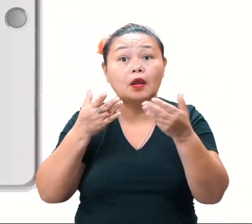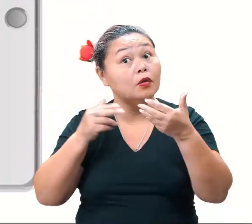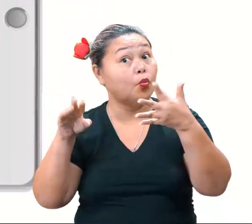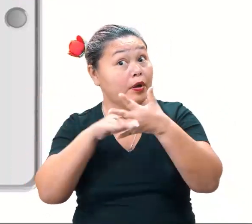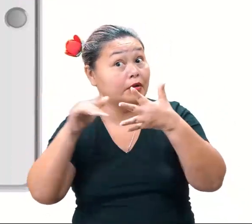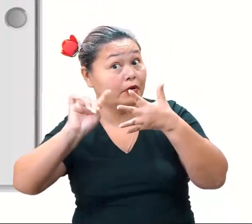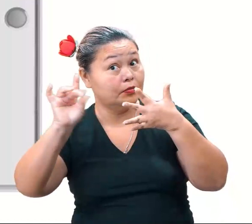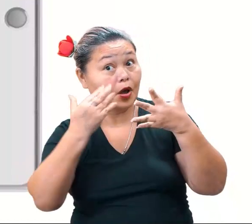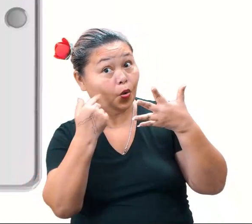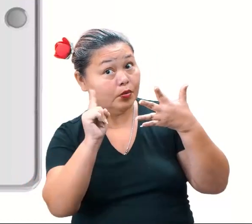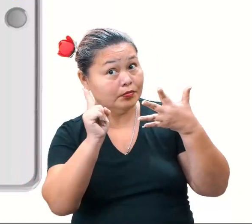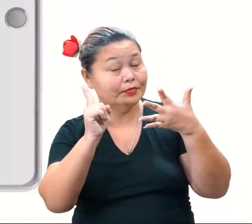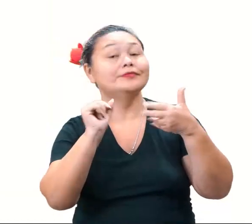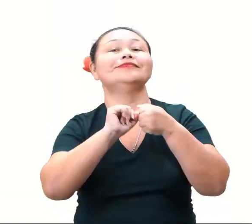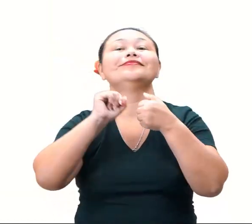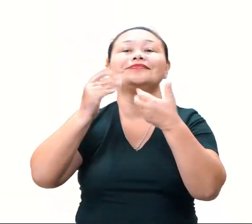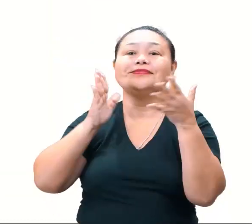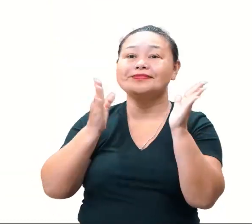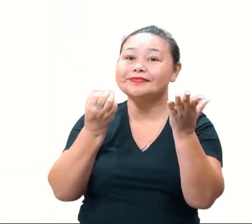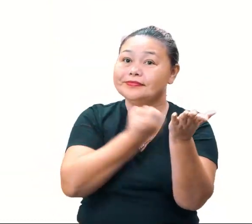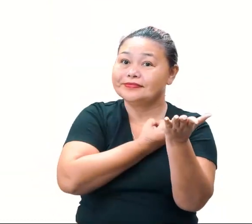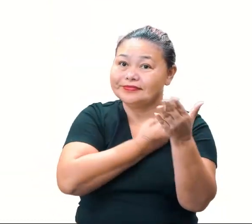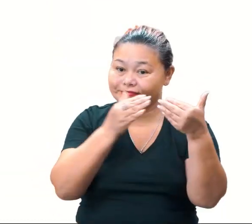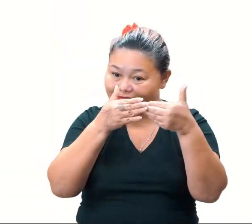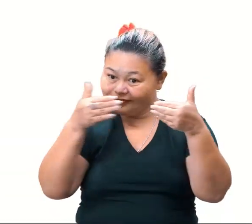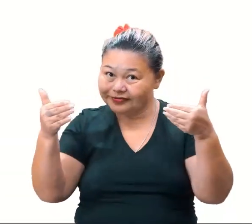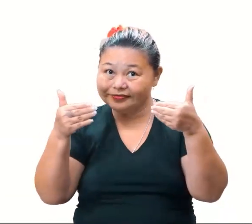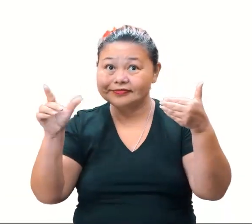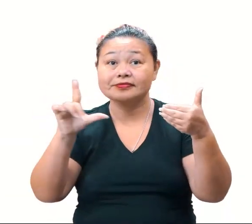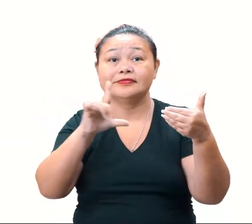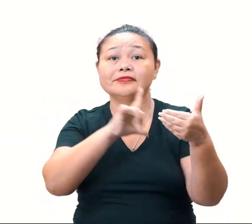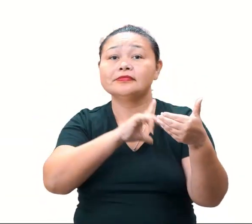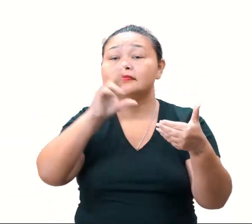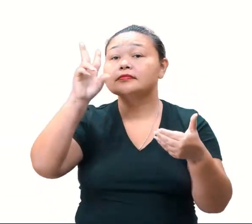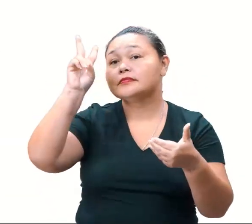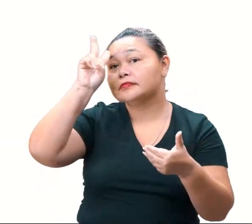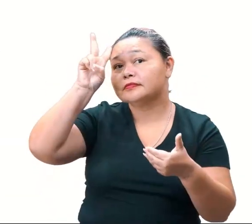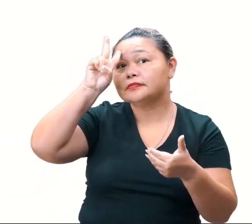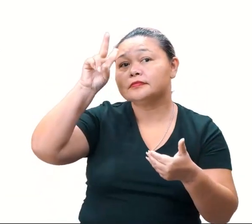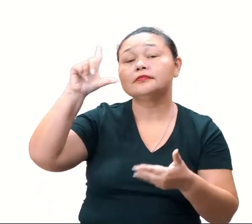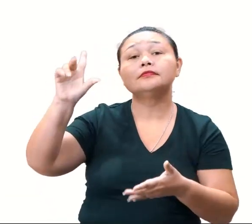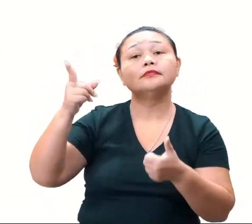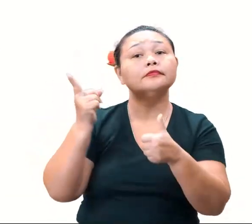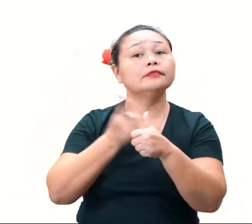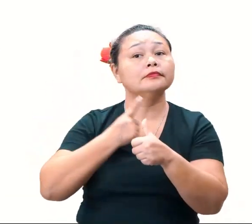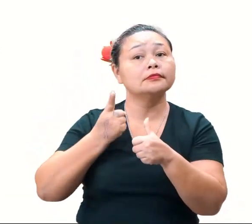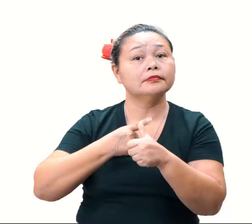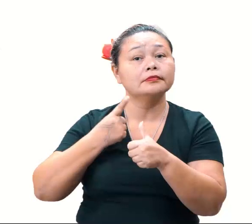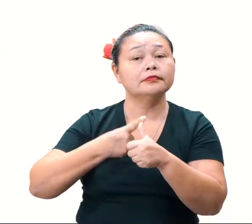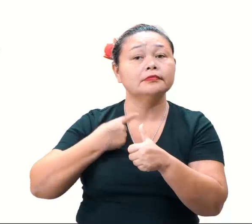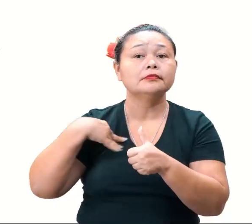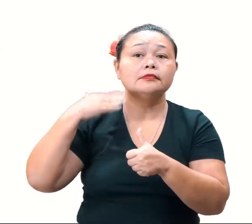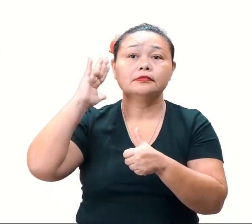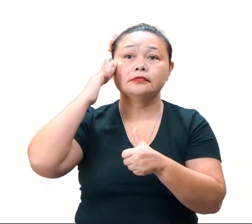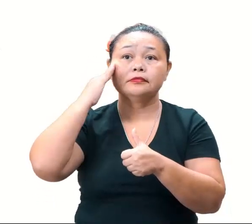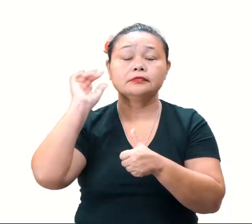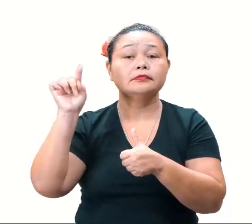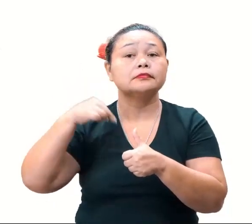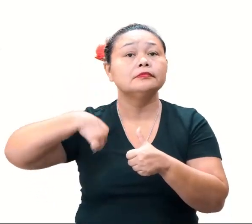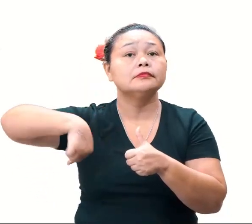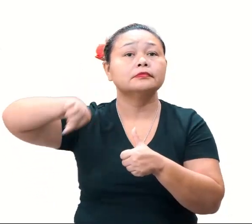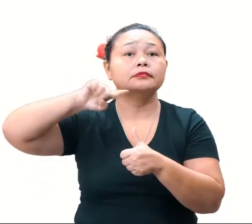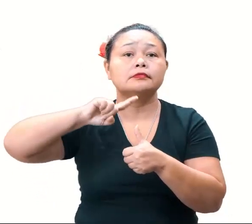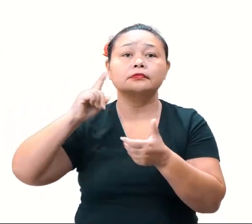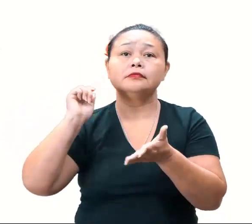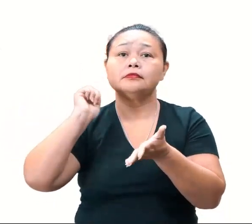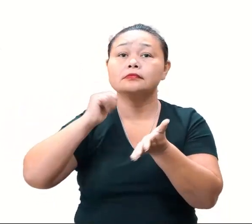é o intervalo numérico, tá bom? Olha lá, vamos lembrar. Bom, a primeira coisa que nós entendemos é que a